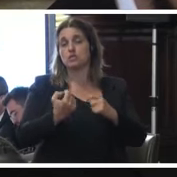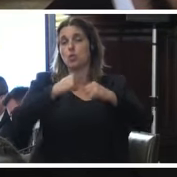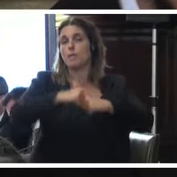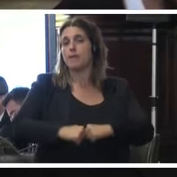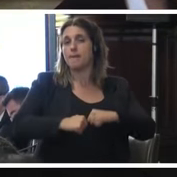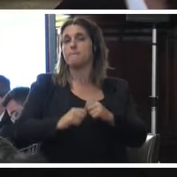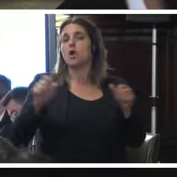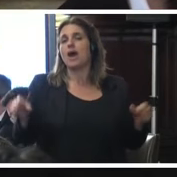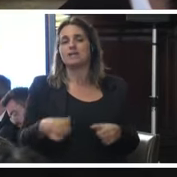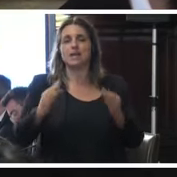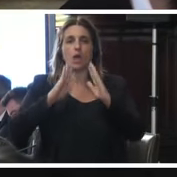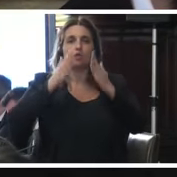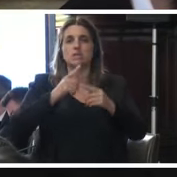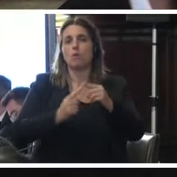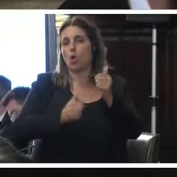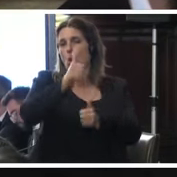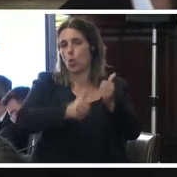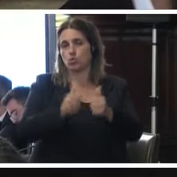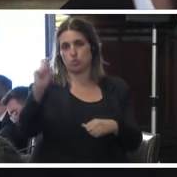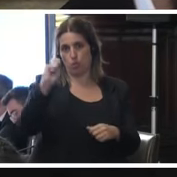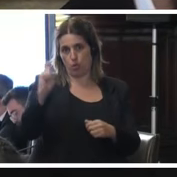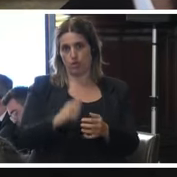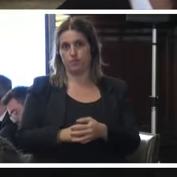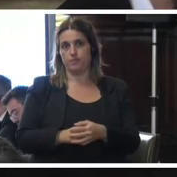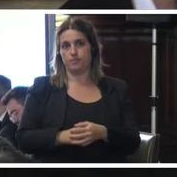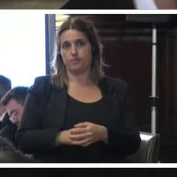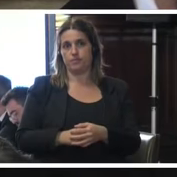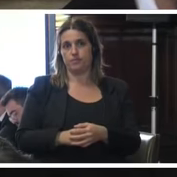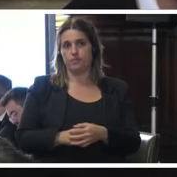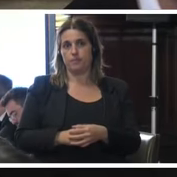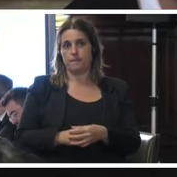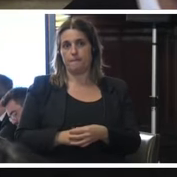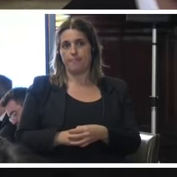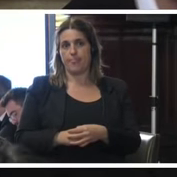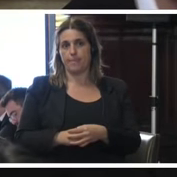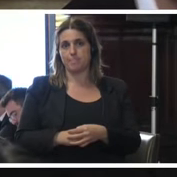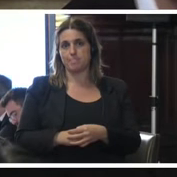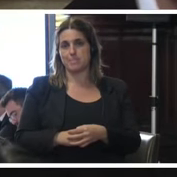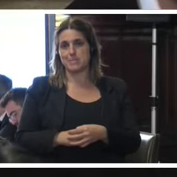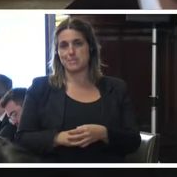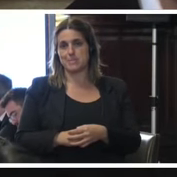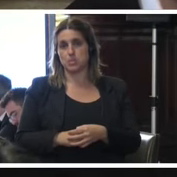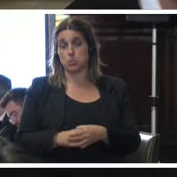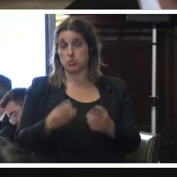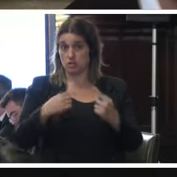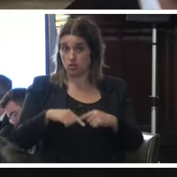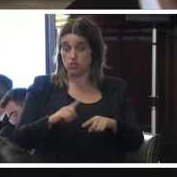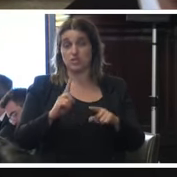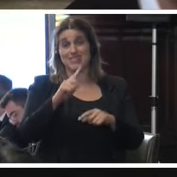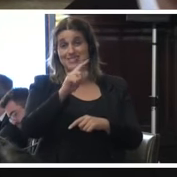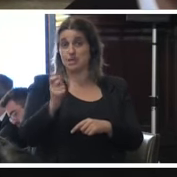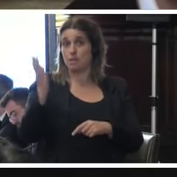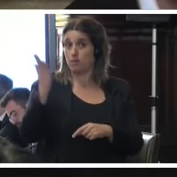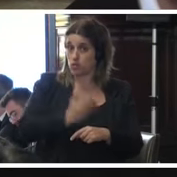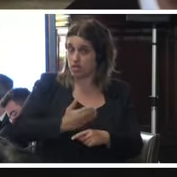meio de concurso público. It means that prosecutors are 100% civilian. They